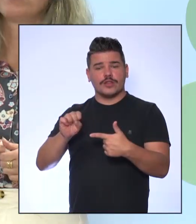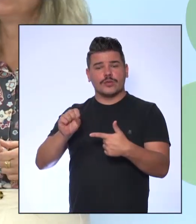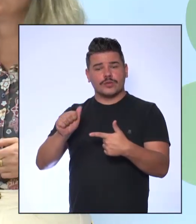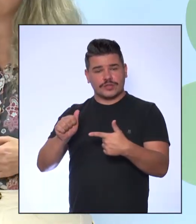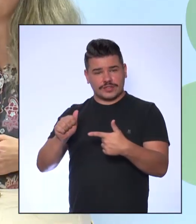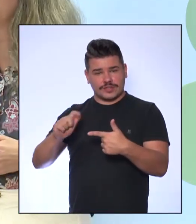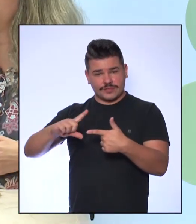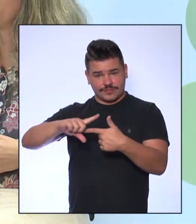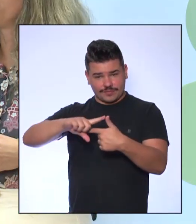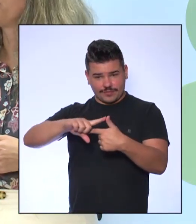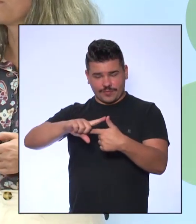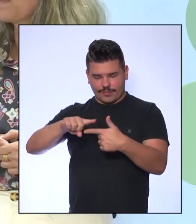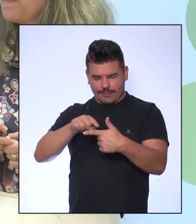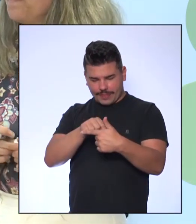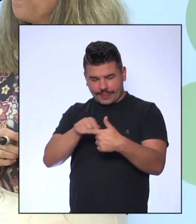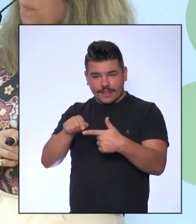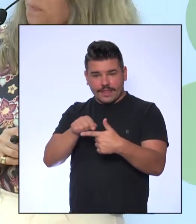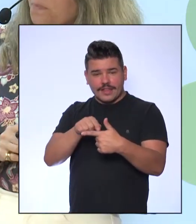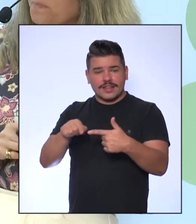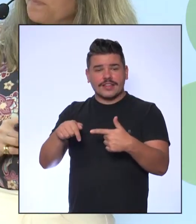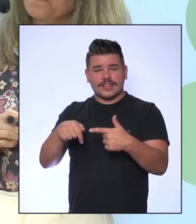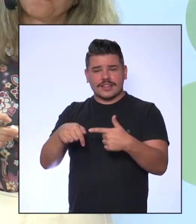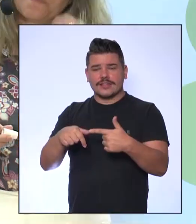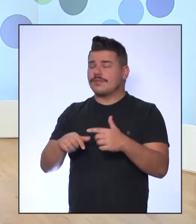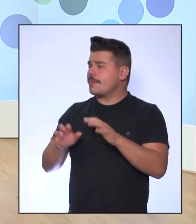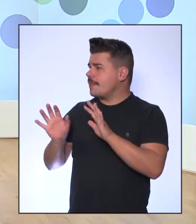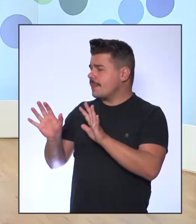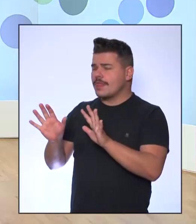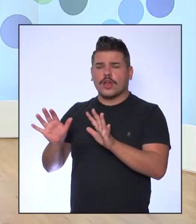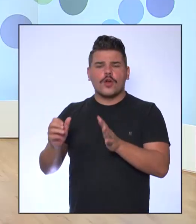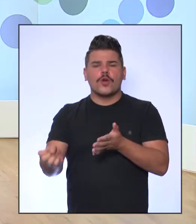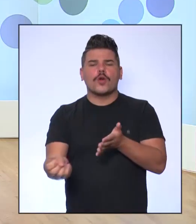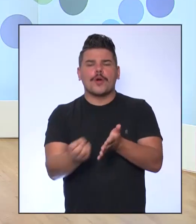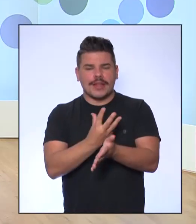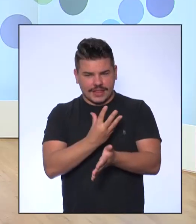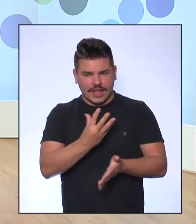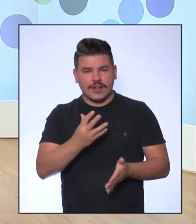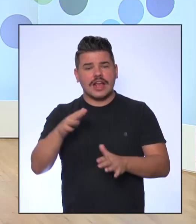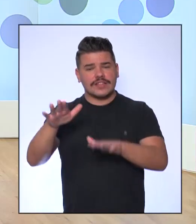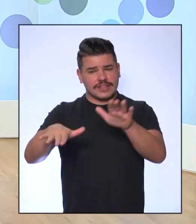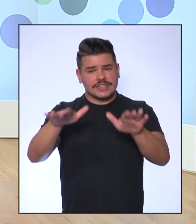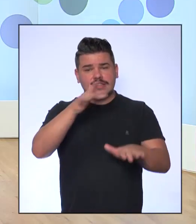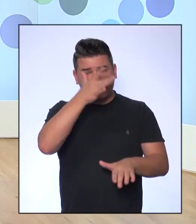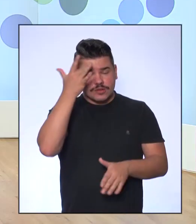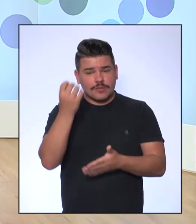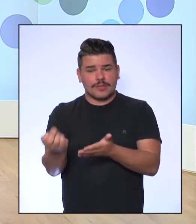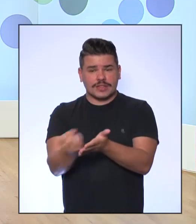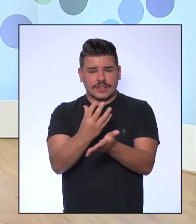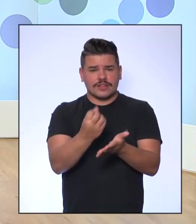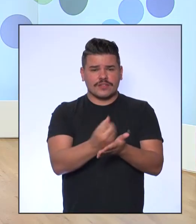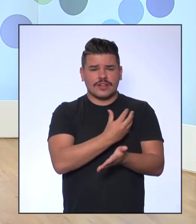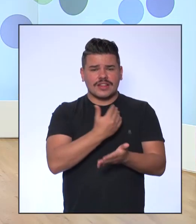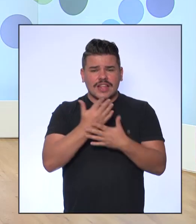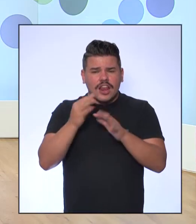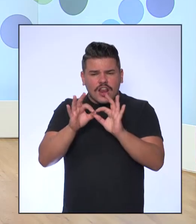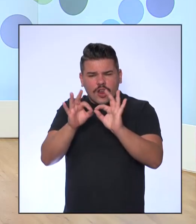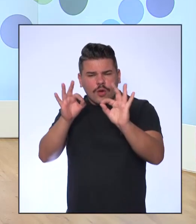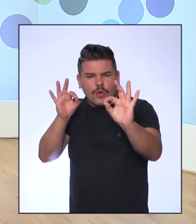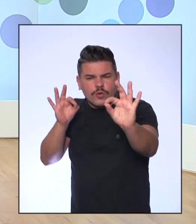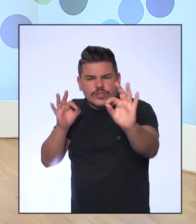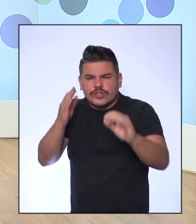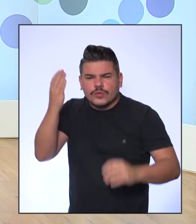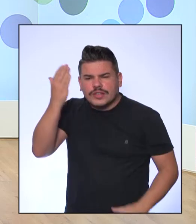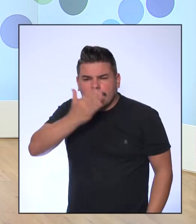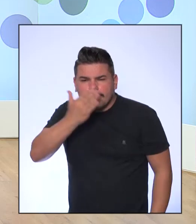aqui pelo Q. Só aqui um comentário. O pessoal está falando está um pouquinho afastado, né,